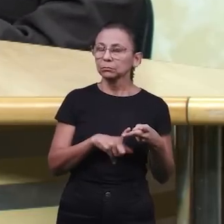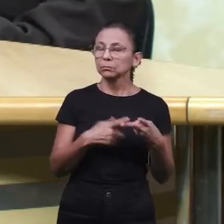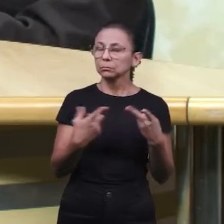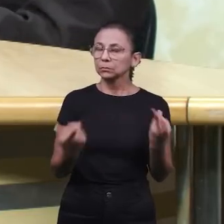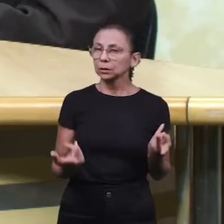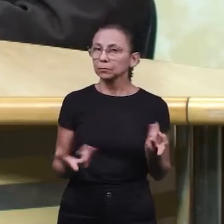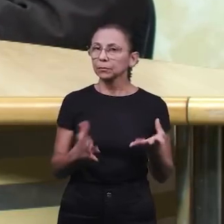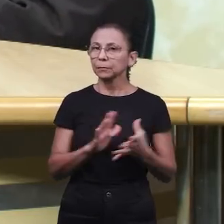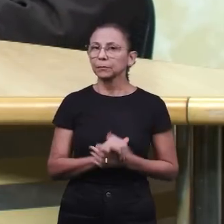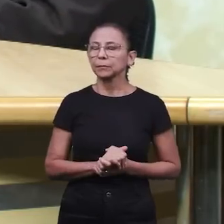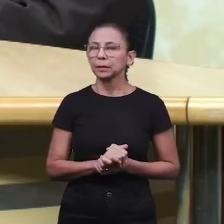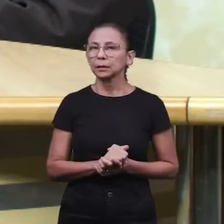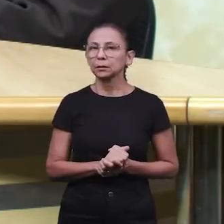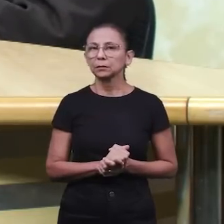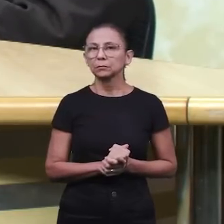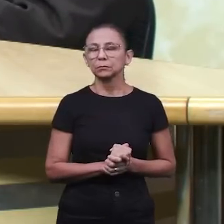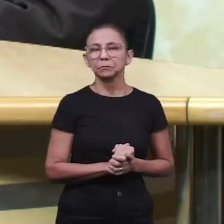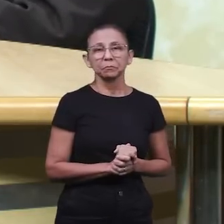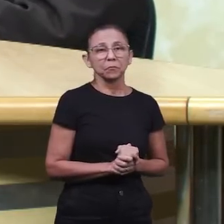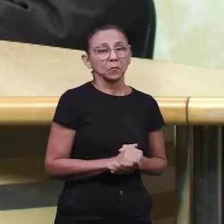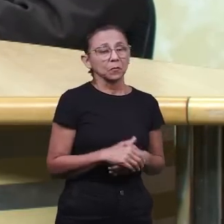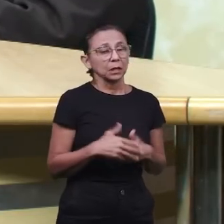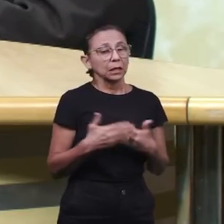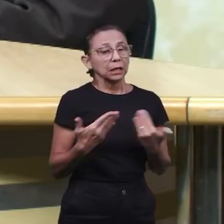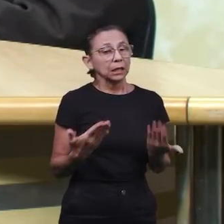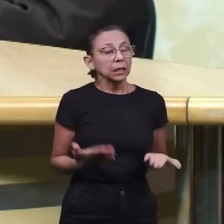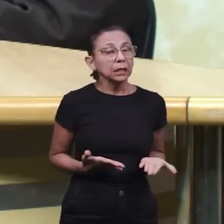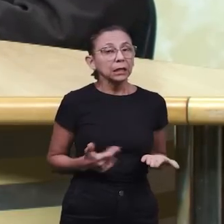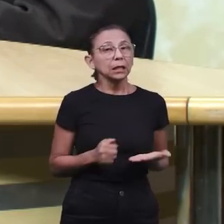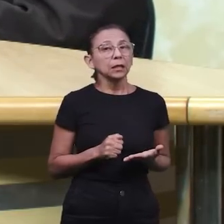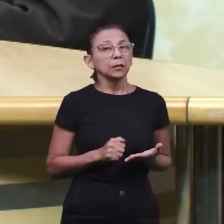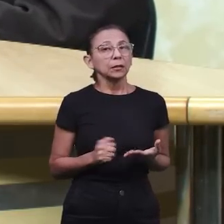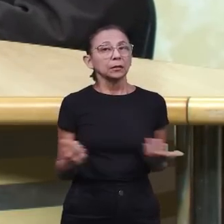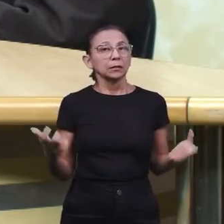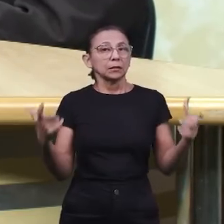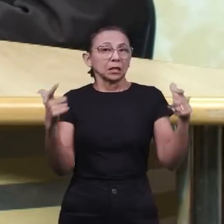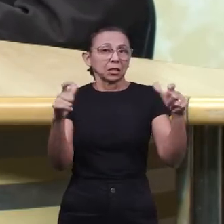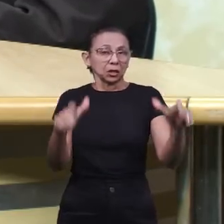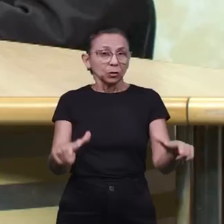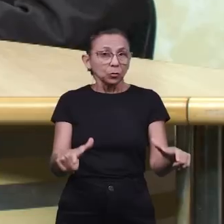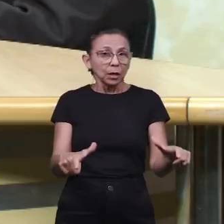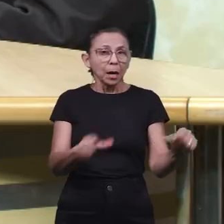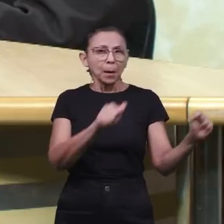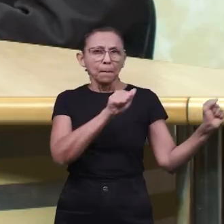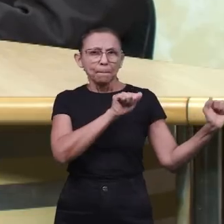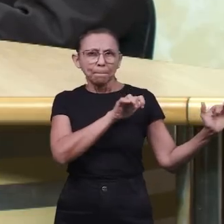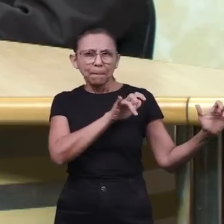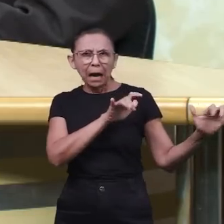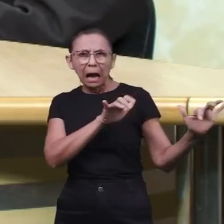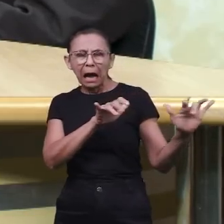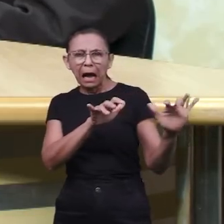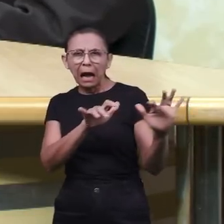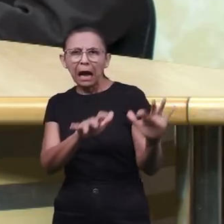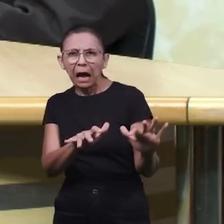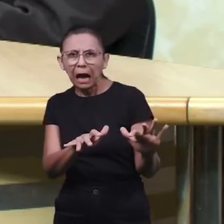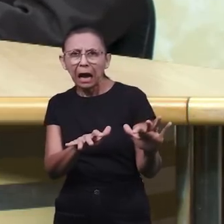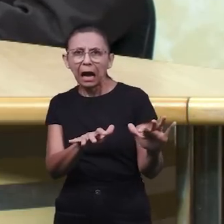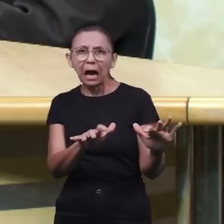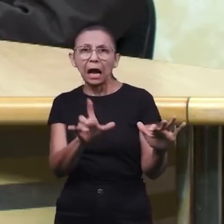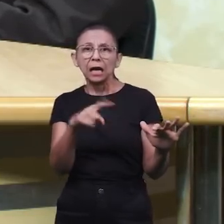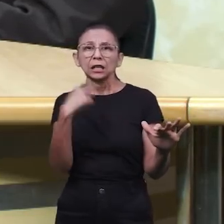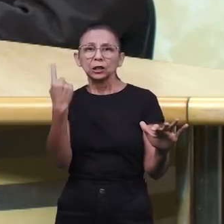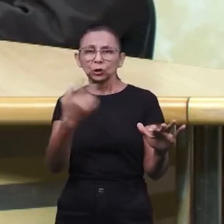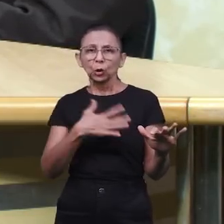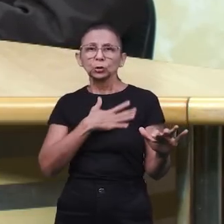todo o reino qualquer pessoa que tenha achado nada demais em se prostrar diante daquela estátua, né? Então, mas todo mundo